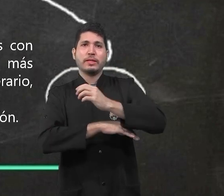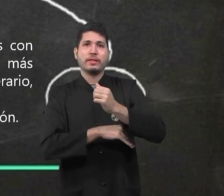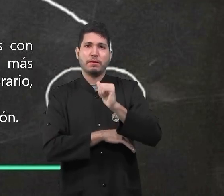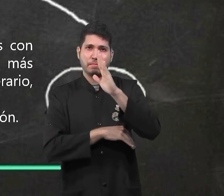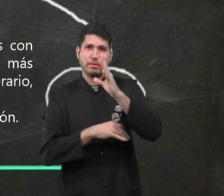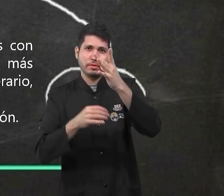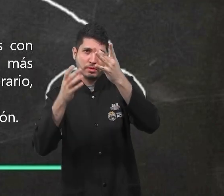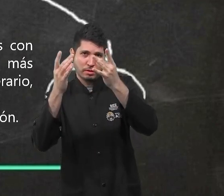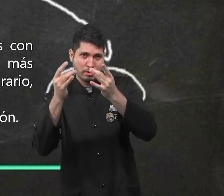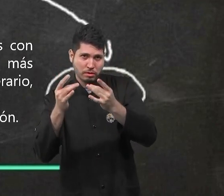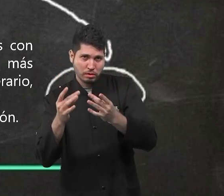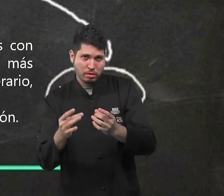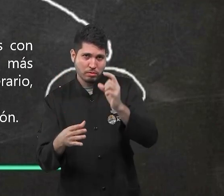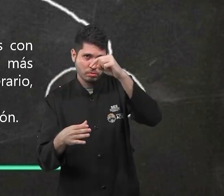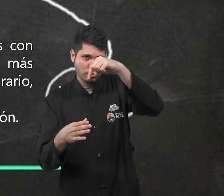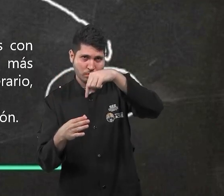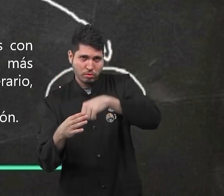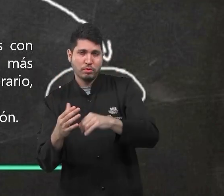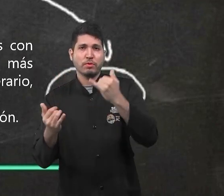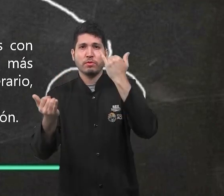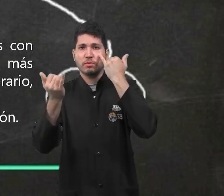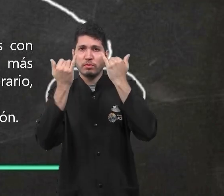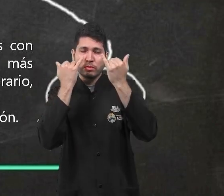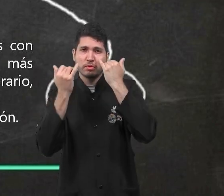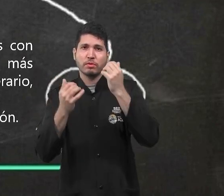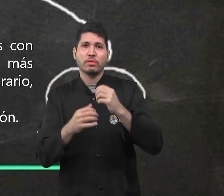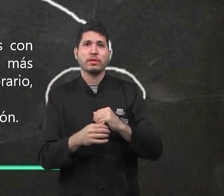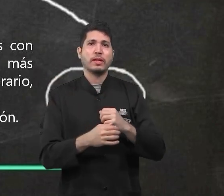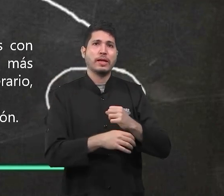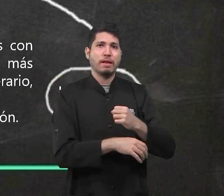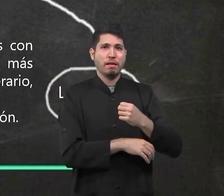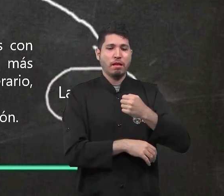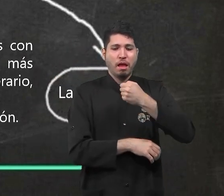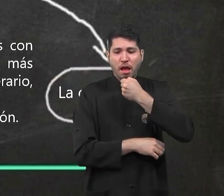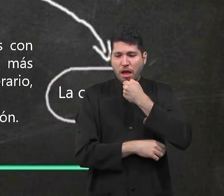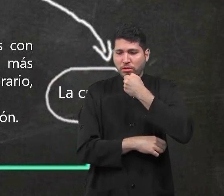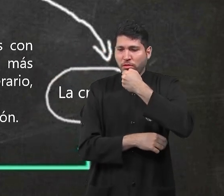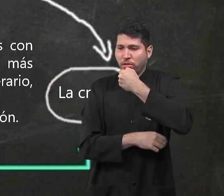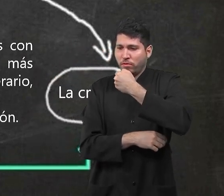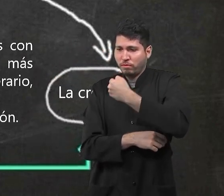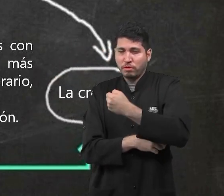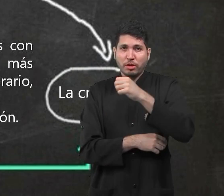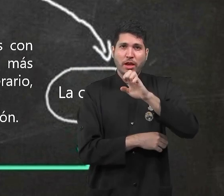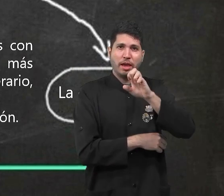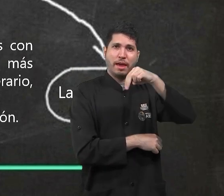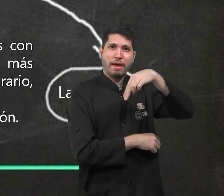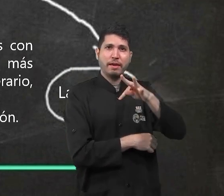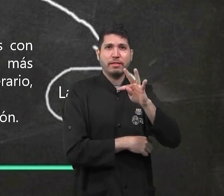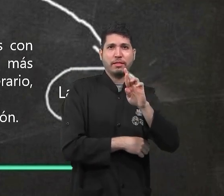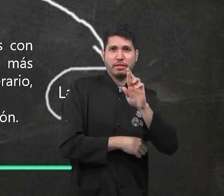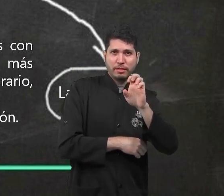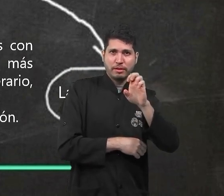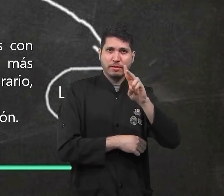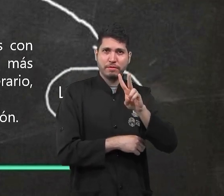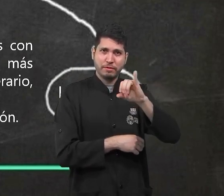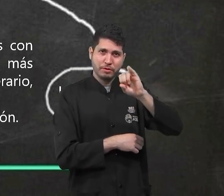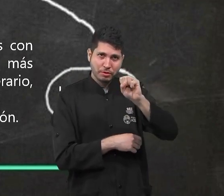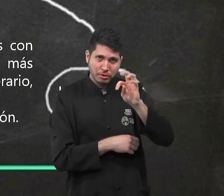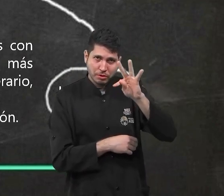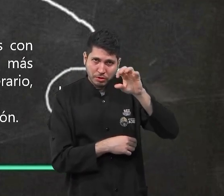ela amplia a informação. A entrevista é uma conversação, ou seja, é uma charla, uma